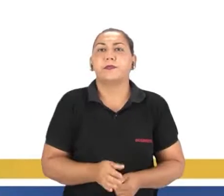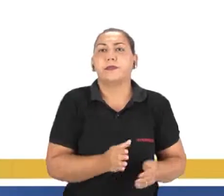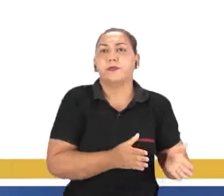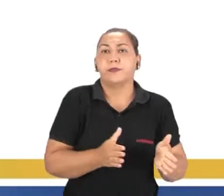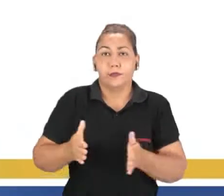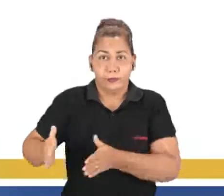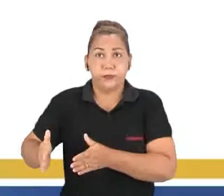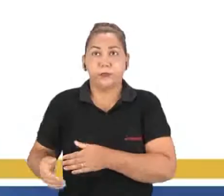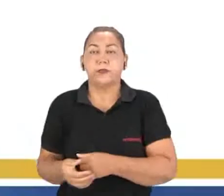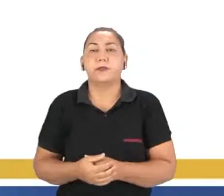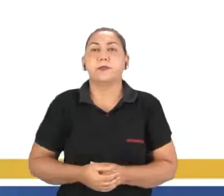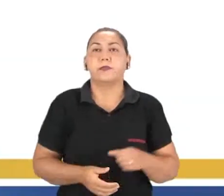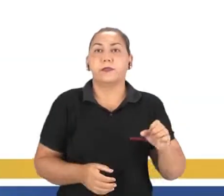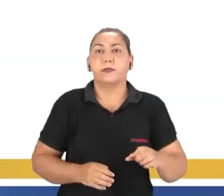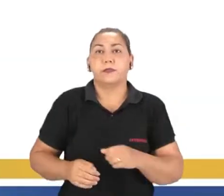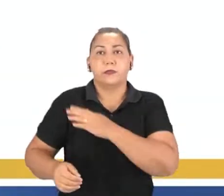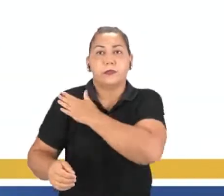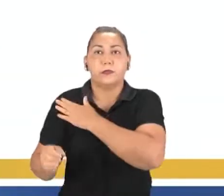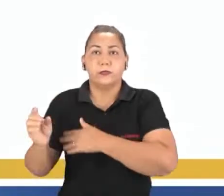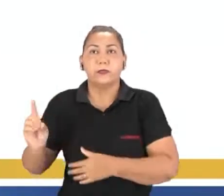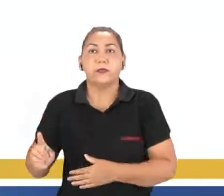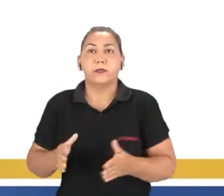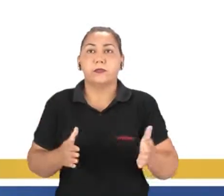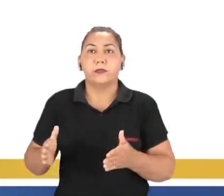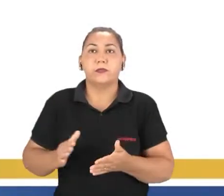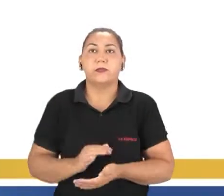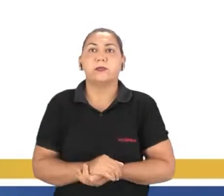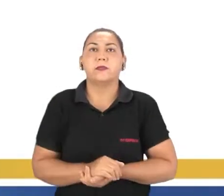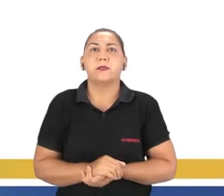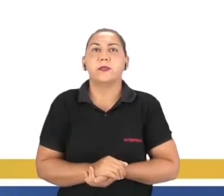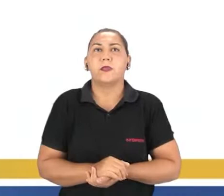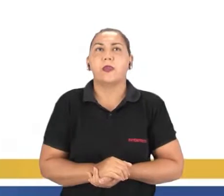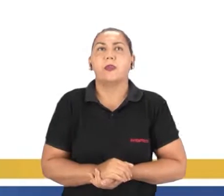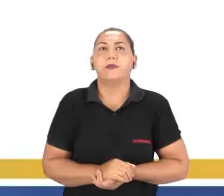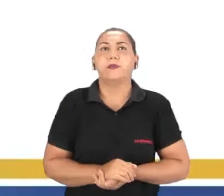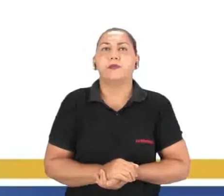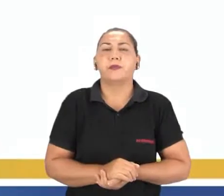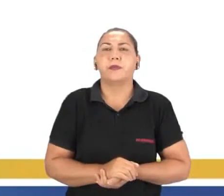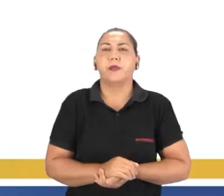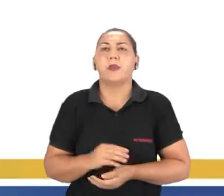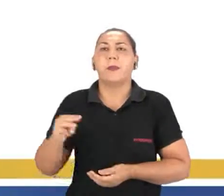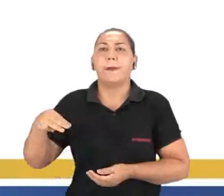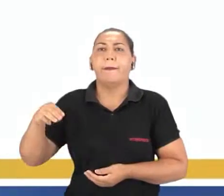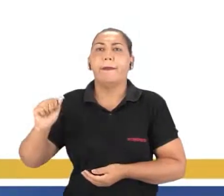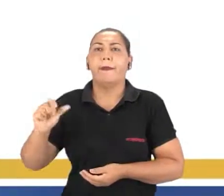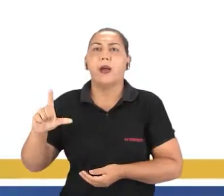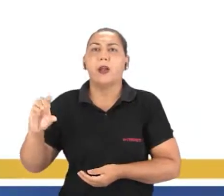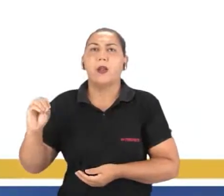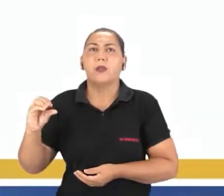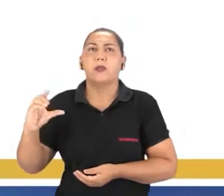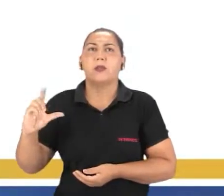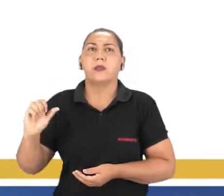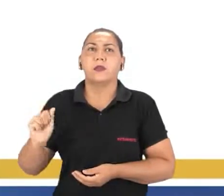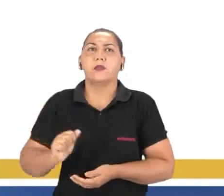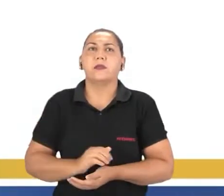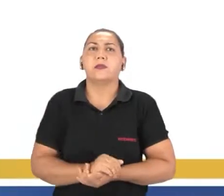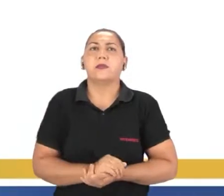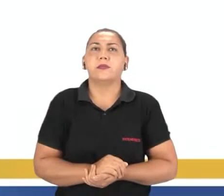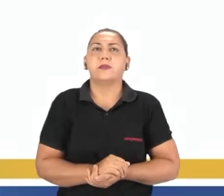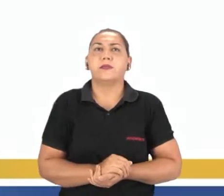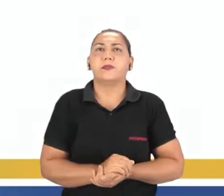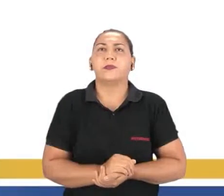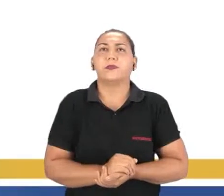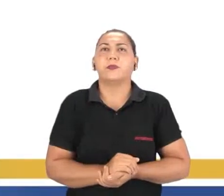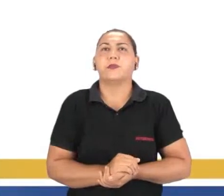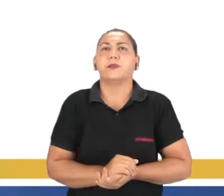maloca, o tempo da correria, onde a gente observa lá que os indígenas estão acorrentados da mesma maneira